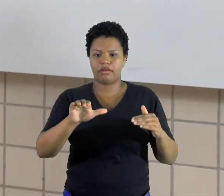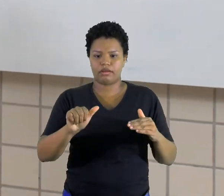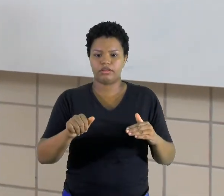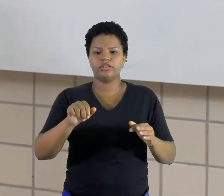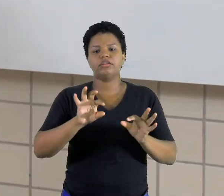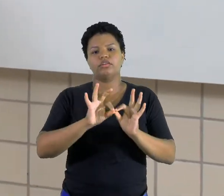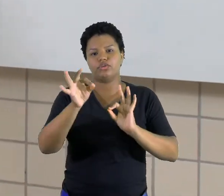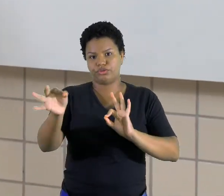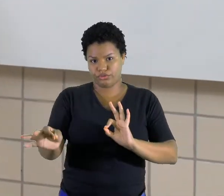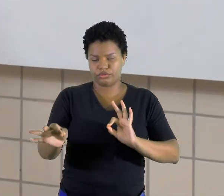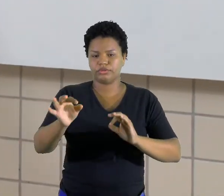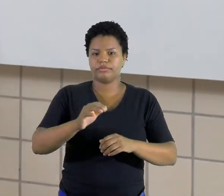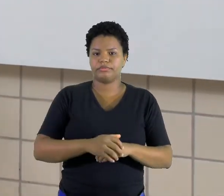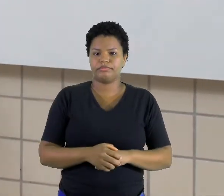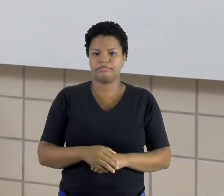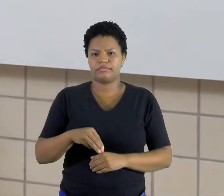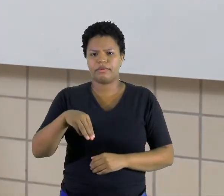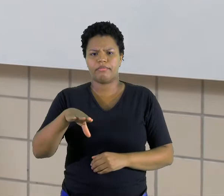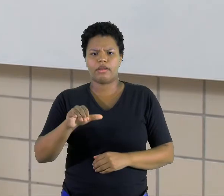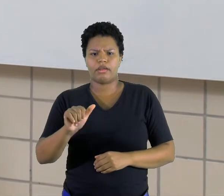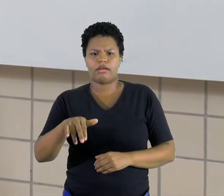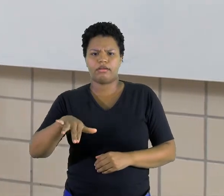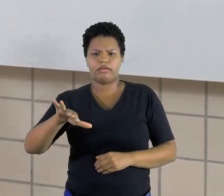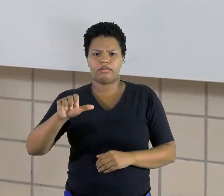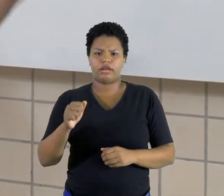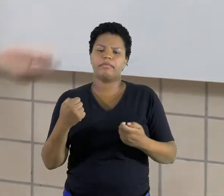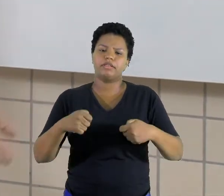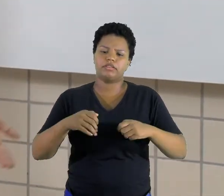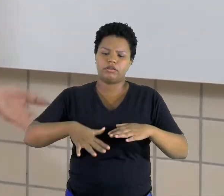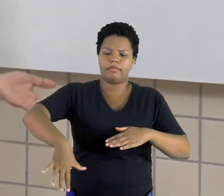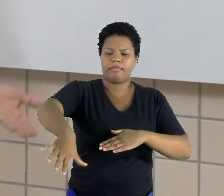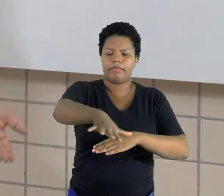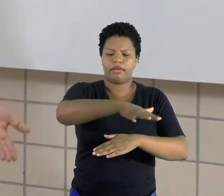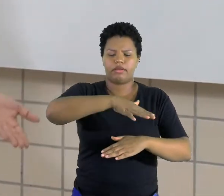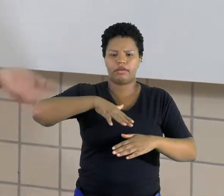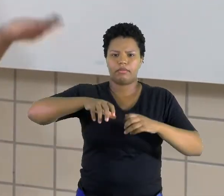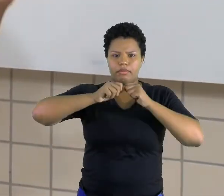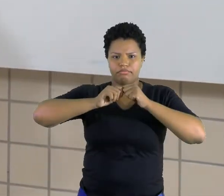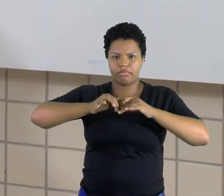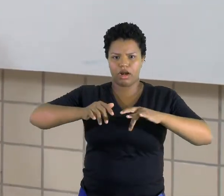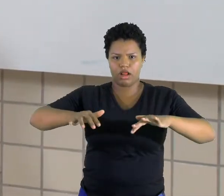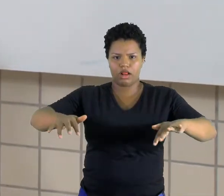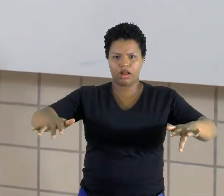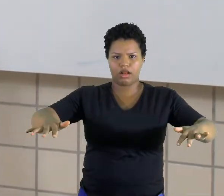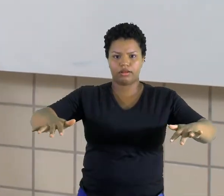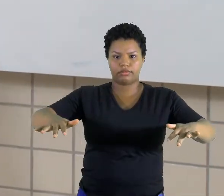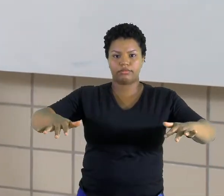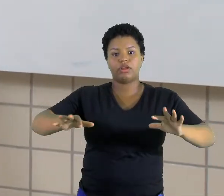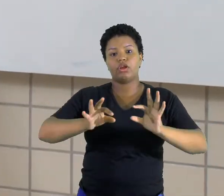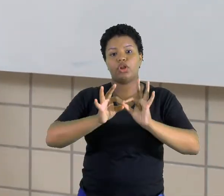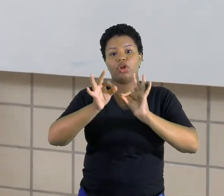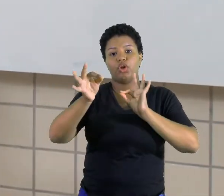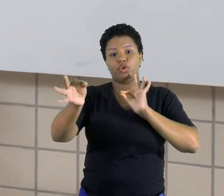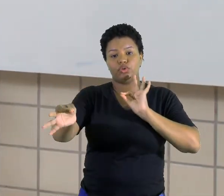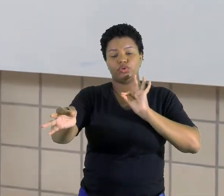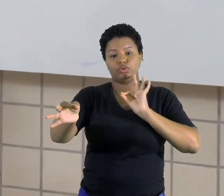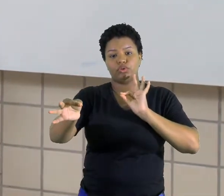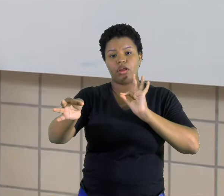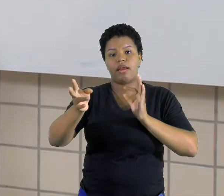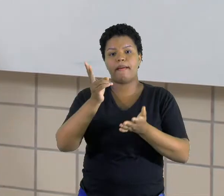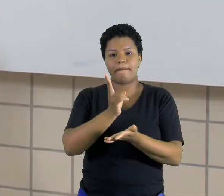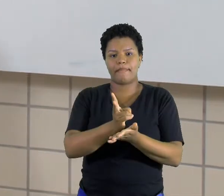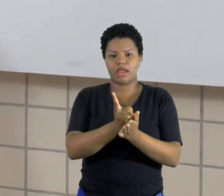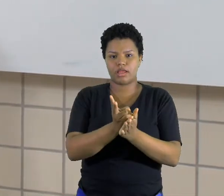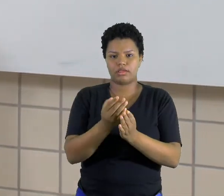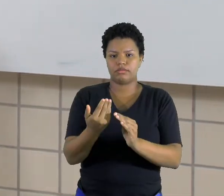longitudinal, certo? Mecânica ela vai precisar de um meio para se propagar e longitudinal, que ela vai ocorrer na mesma